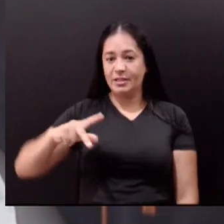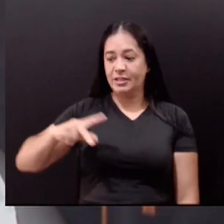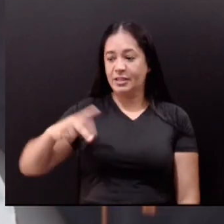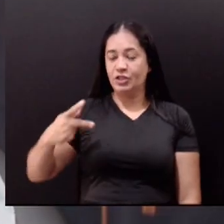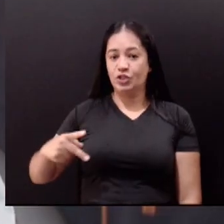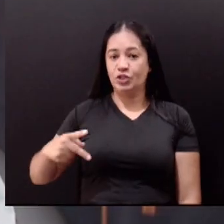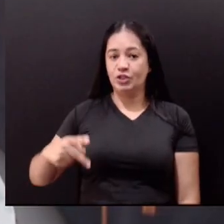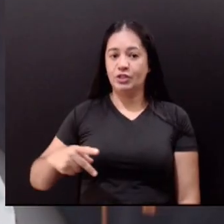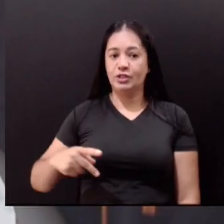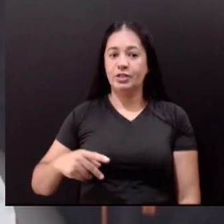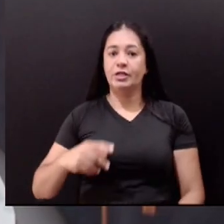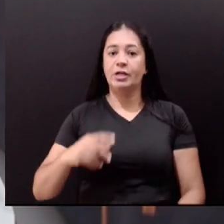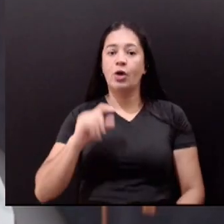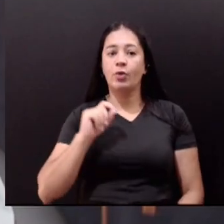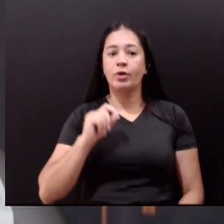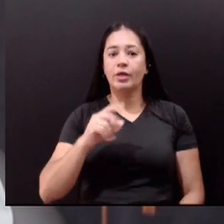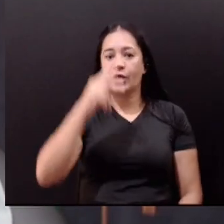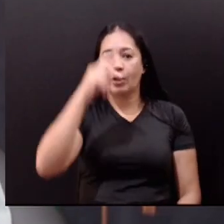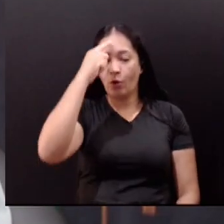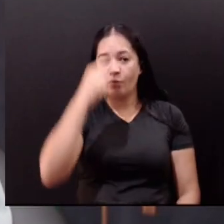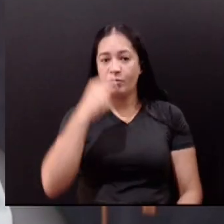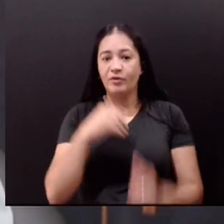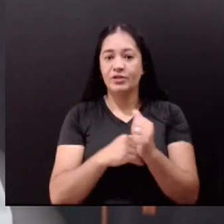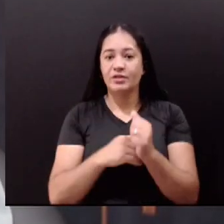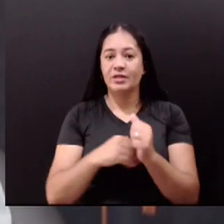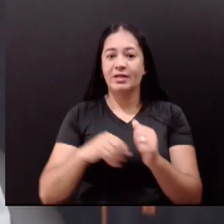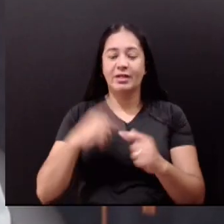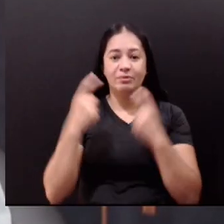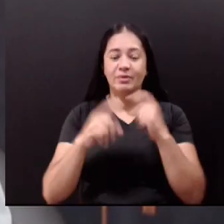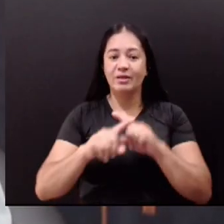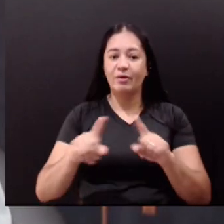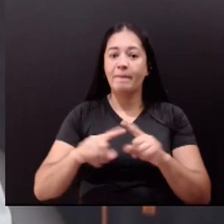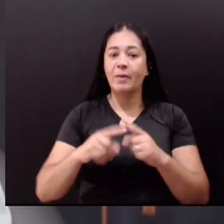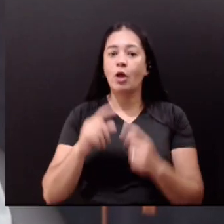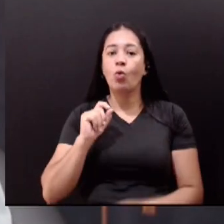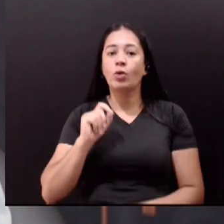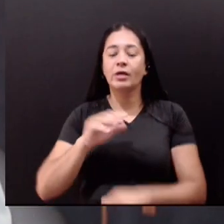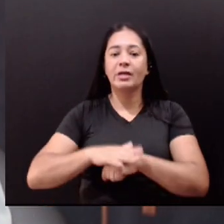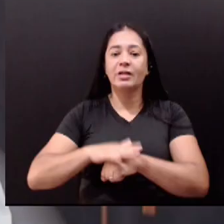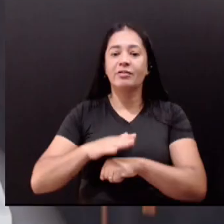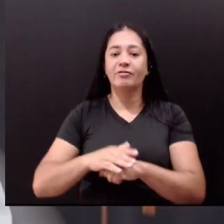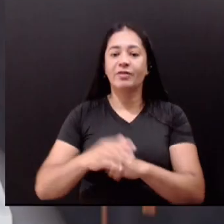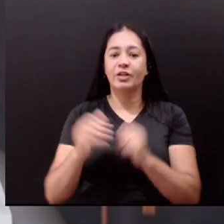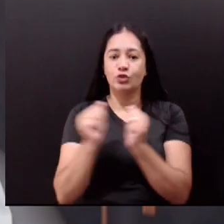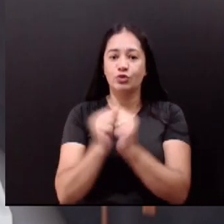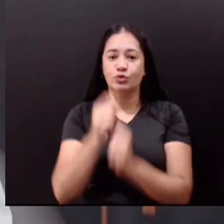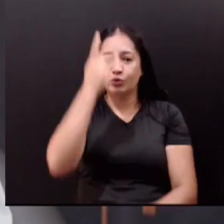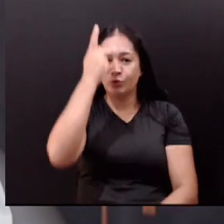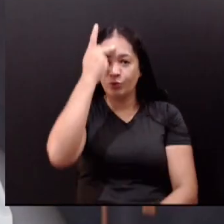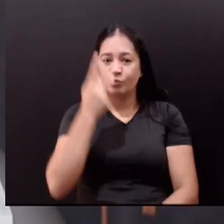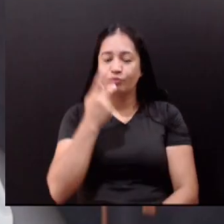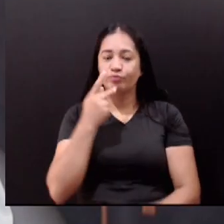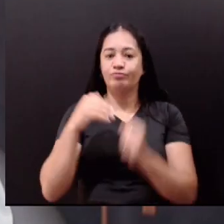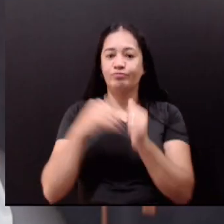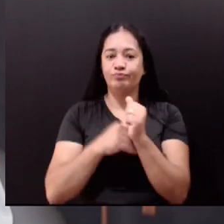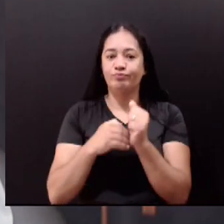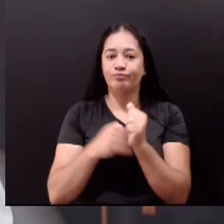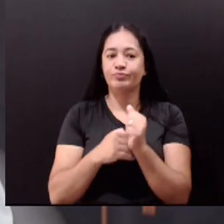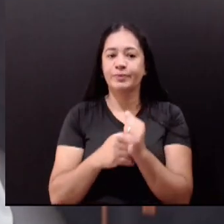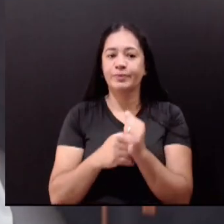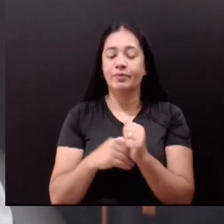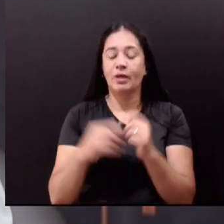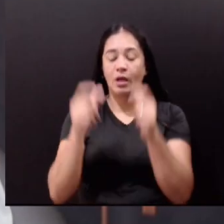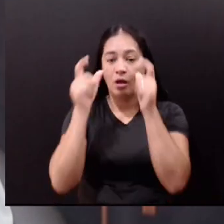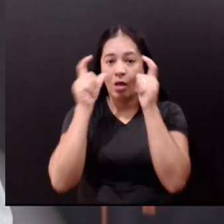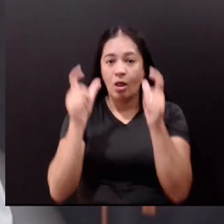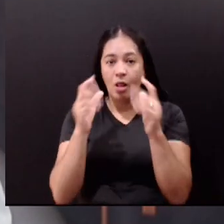perfil secreto, e sim o que ele está fazendo com esse perfil secreto. Né, então um ponto de alerta, um sinal vermelho